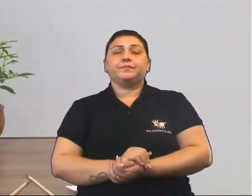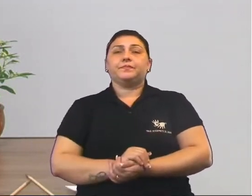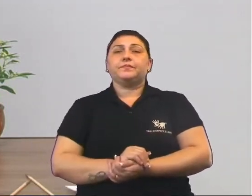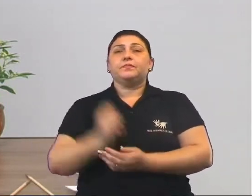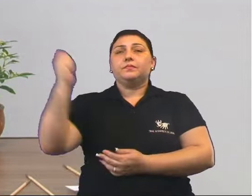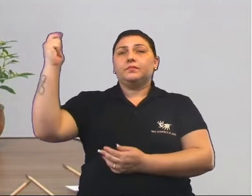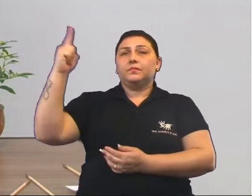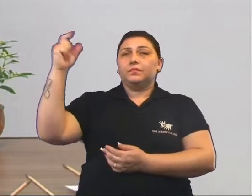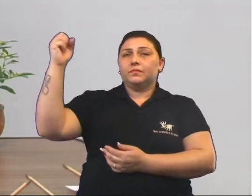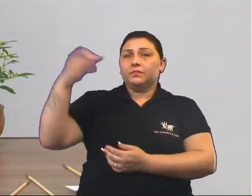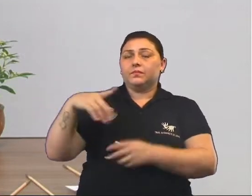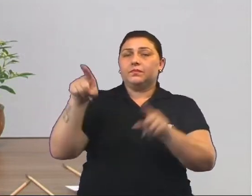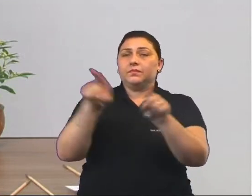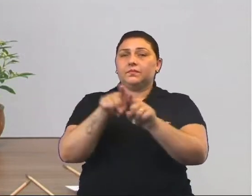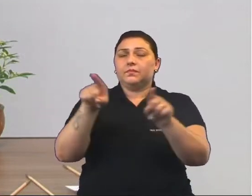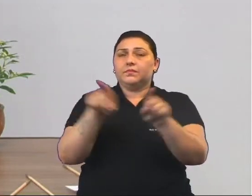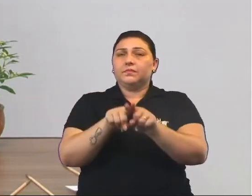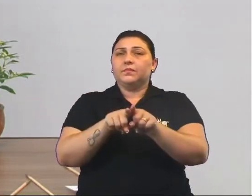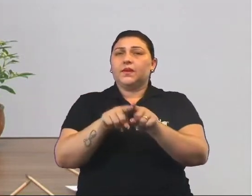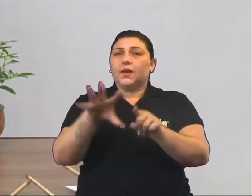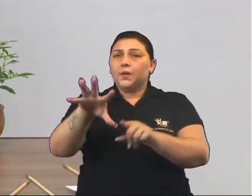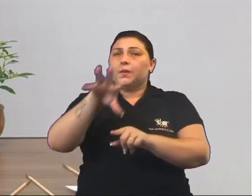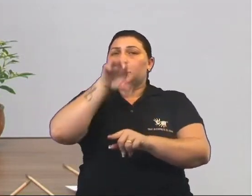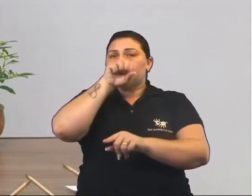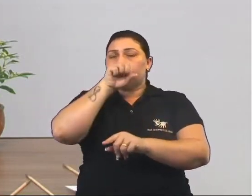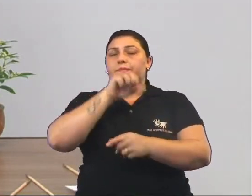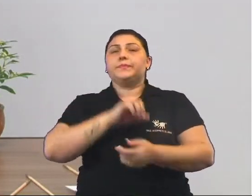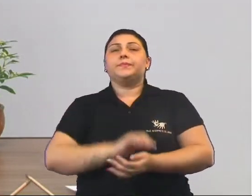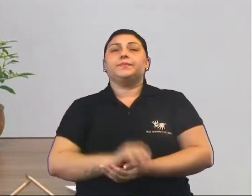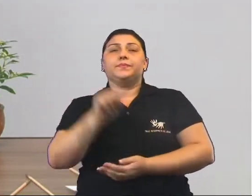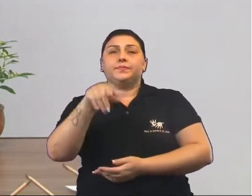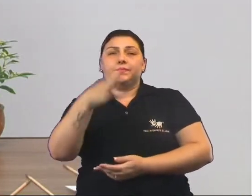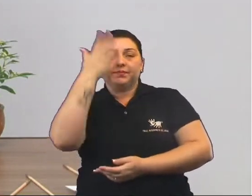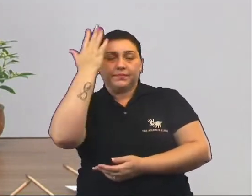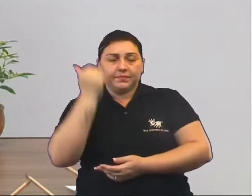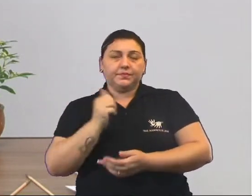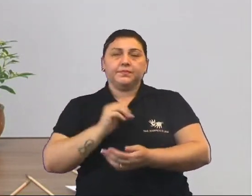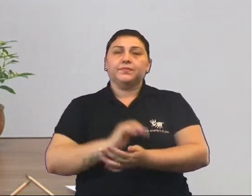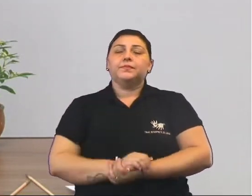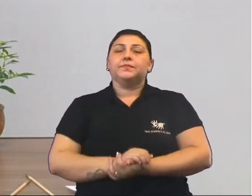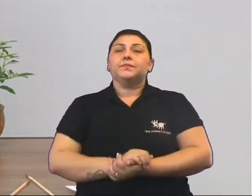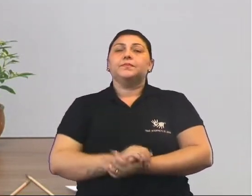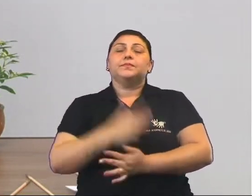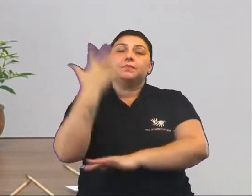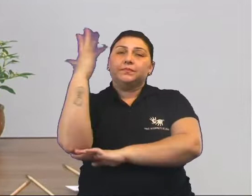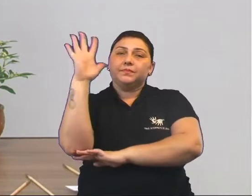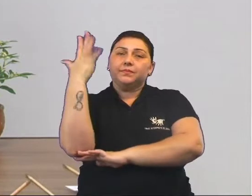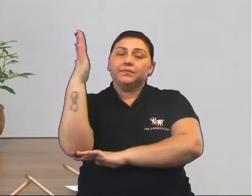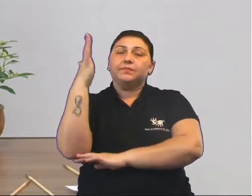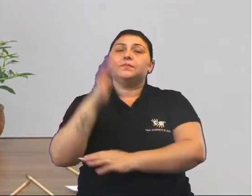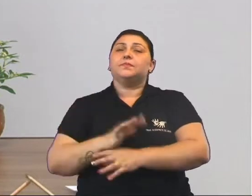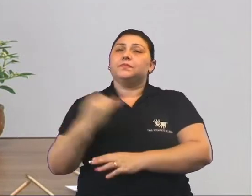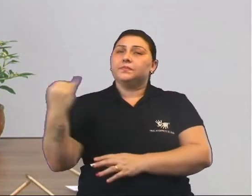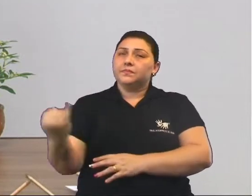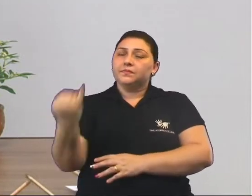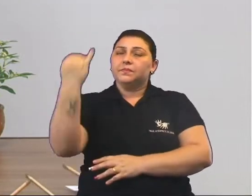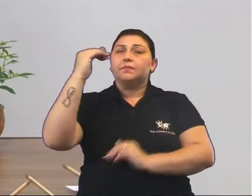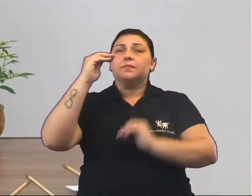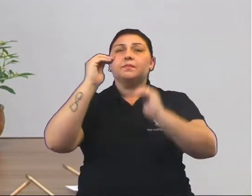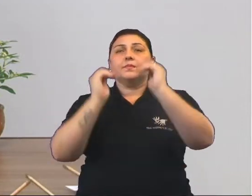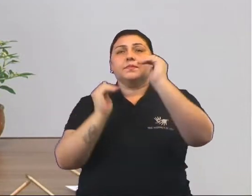luz solar e precisam de ar. Isso mesmo. Você sabia que as plantas elas são essenciais para